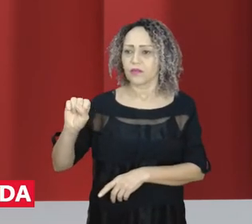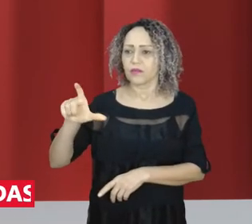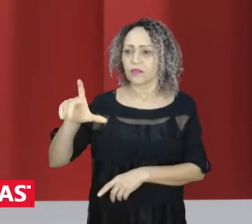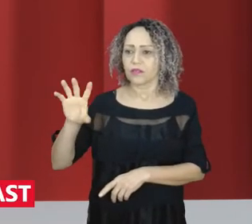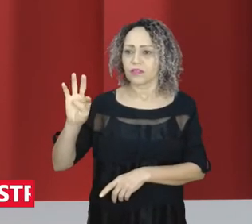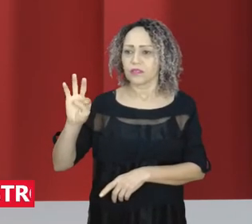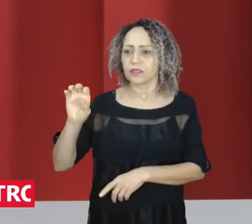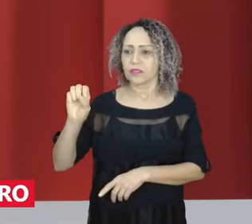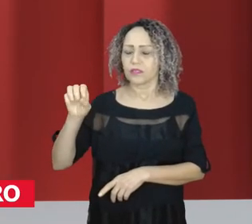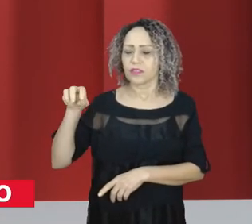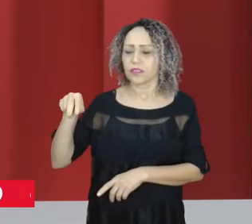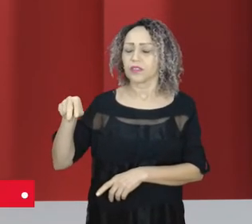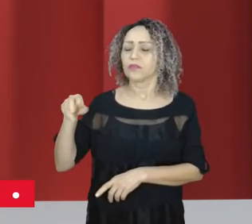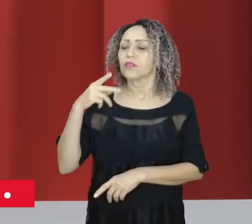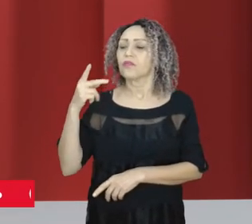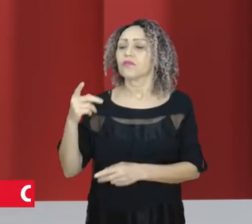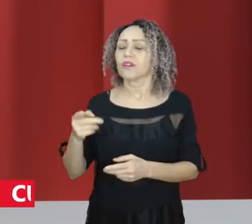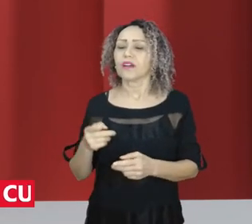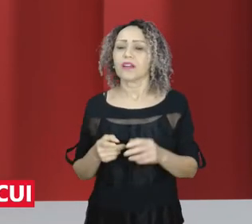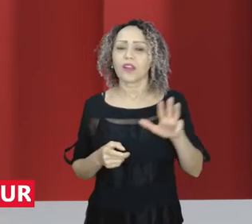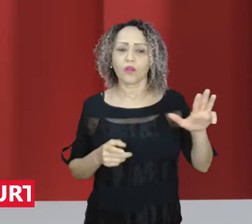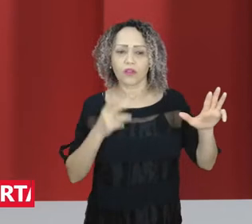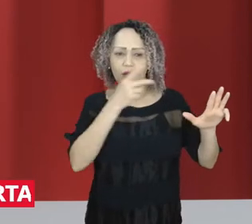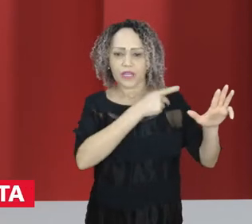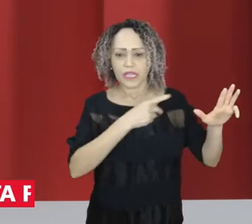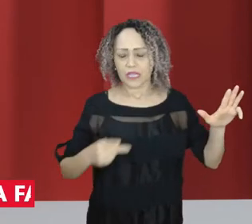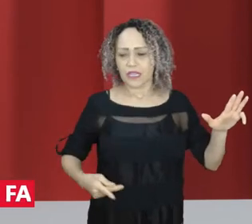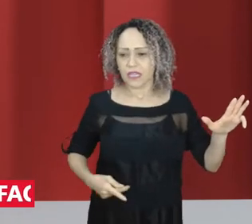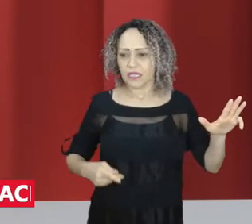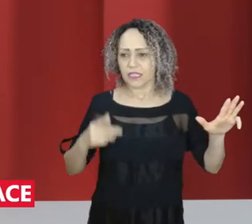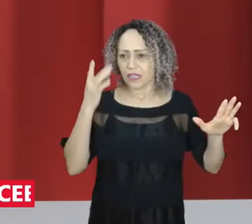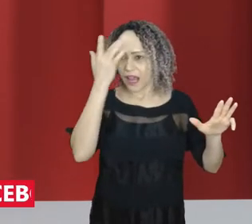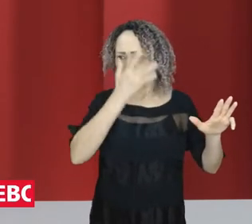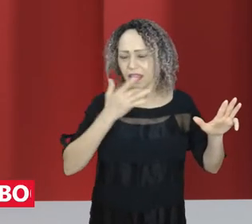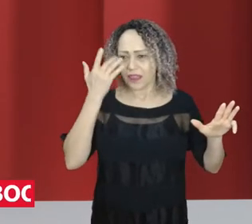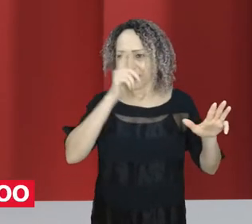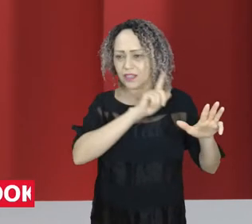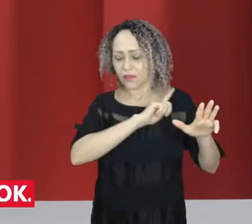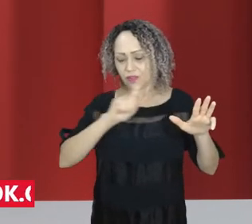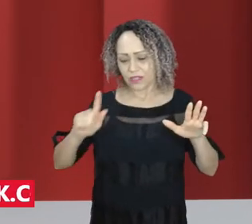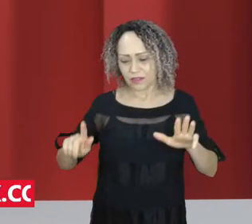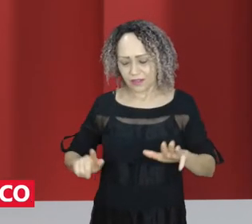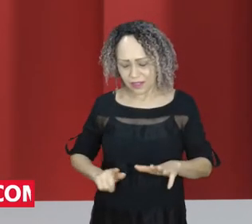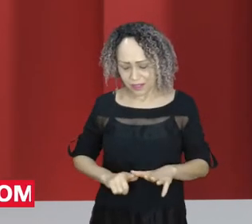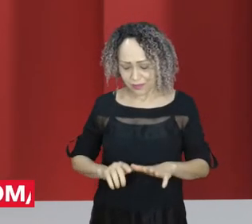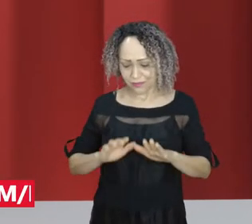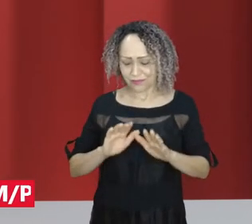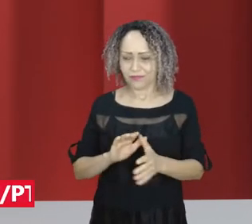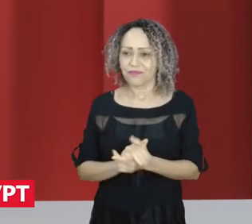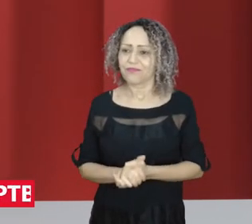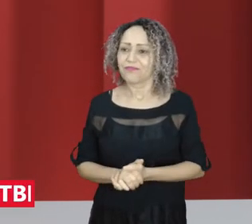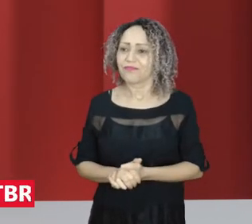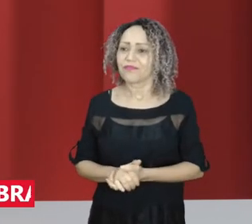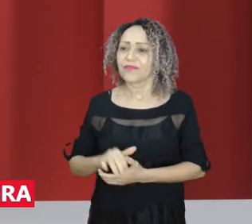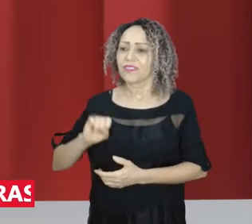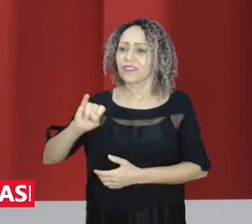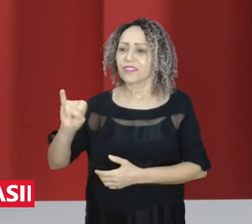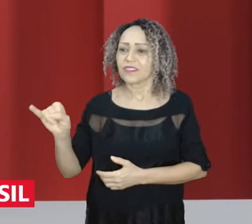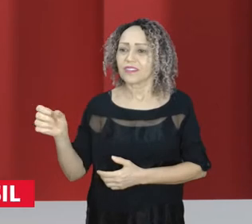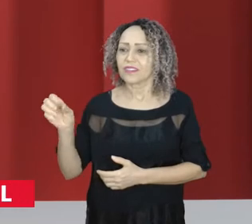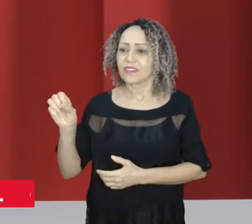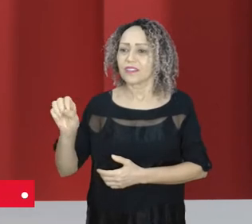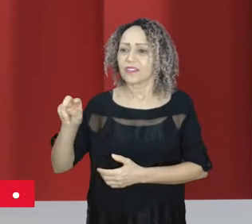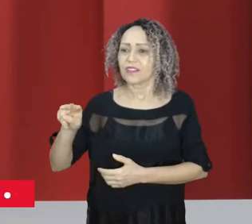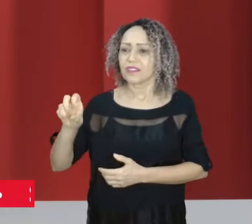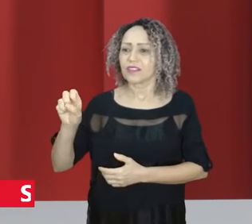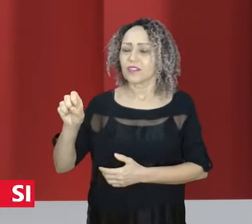presidente e Haddad governador. Jovizinha está com a gente. Hoje você não foi para as barcas, né, Jo? Bem-vinda de volta.